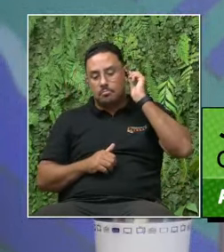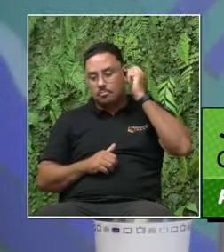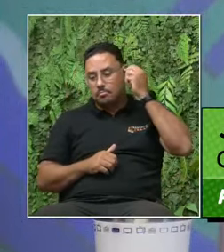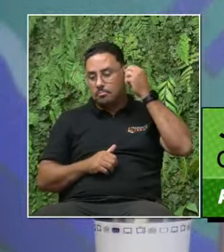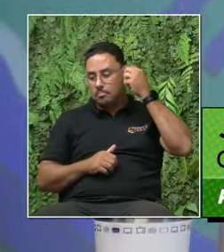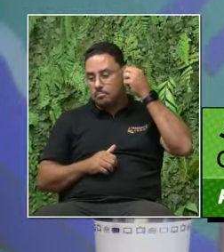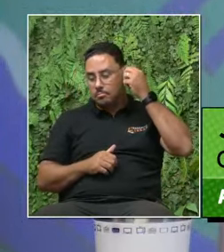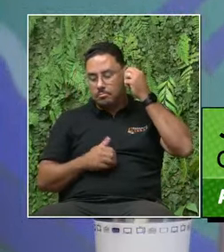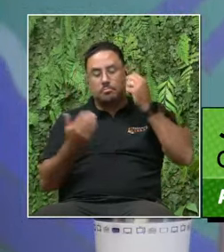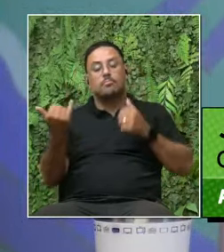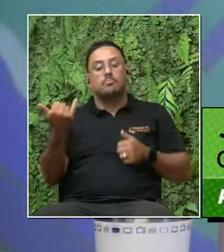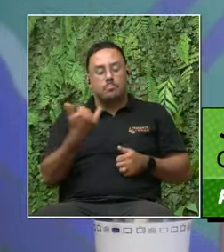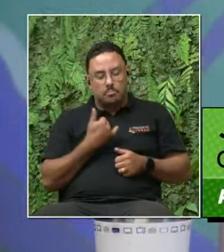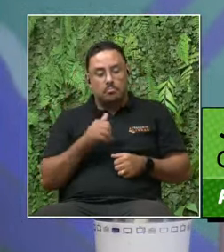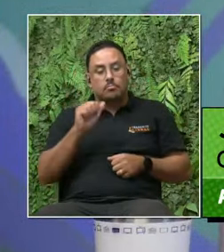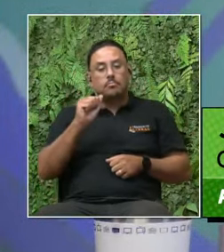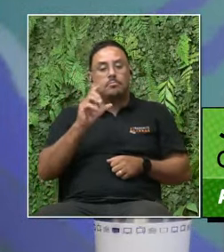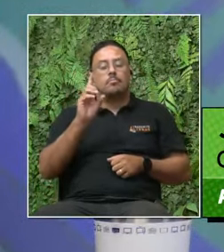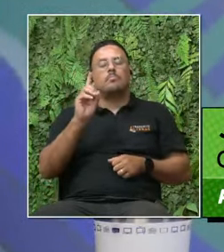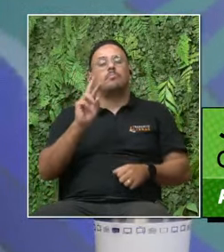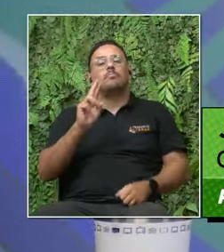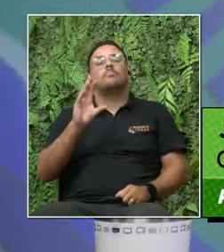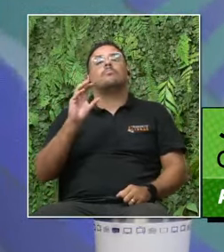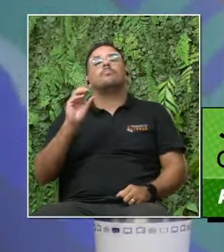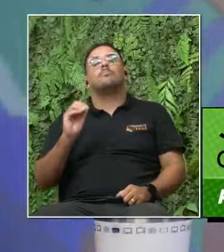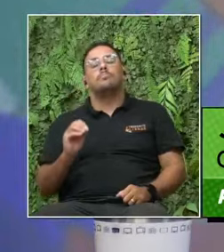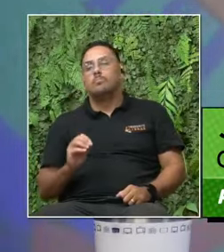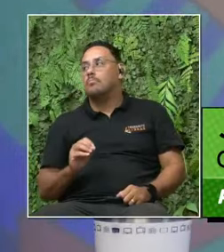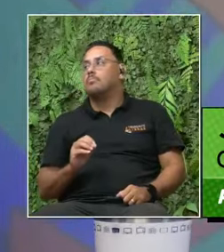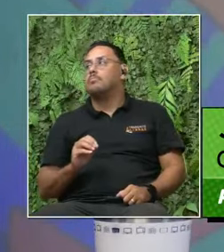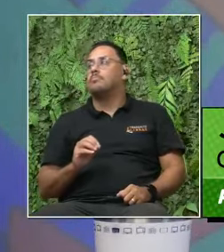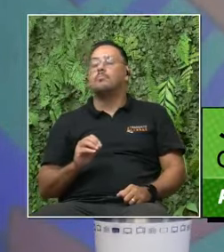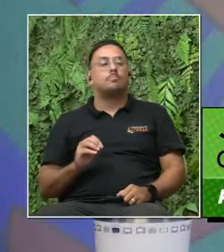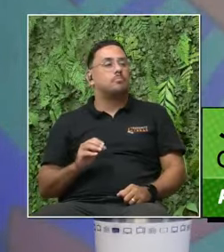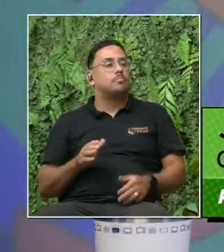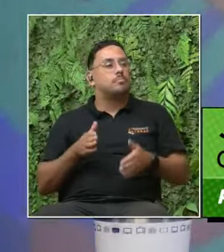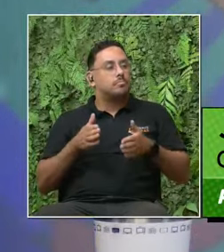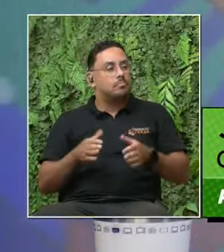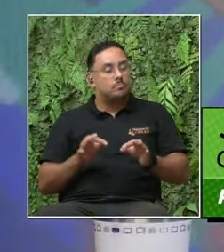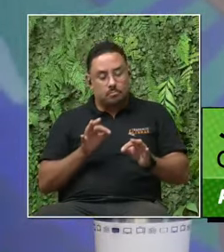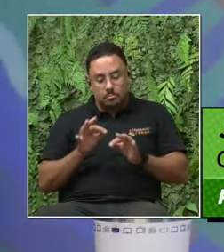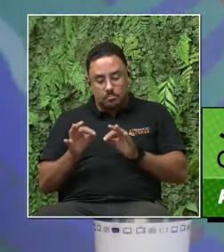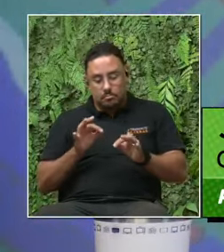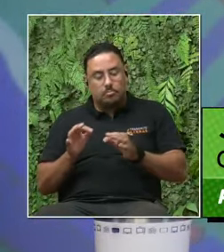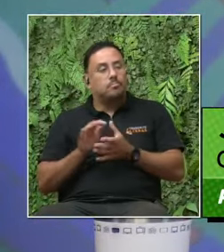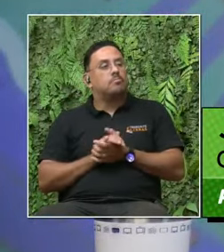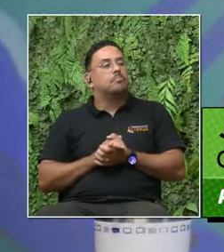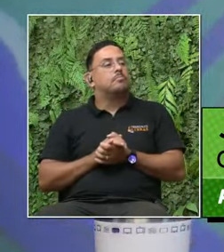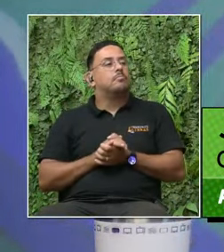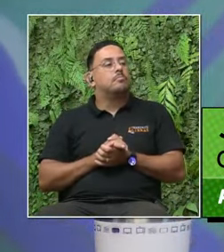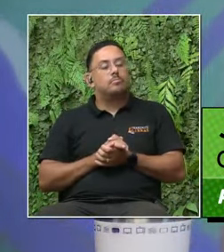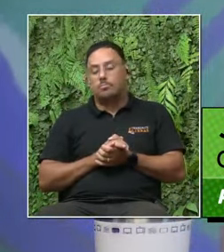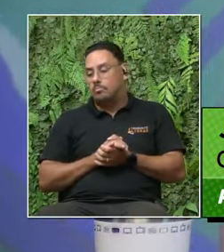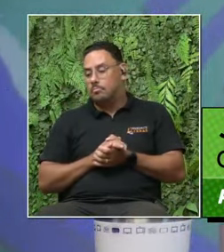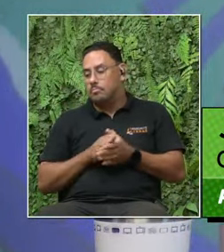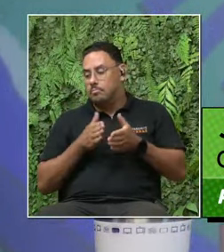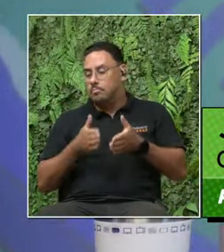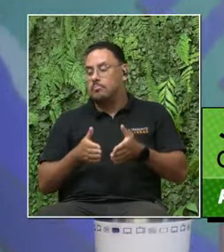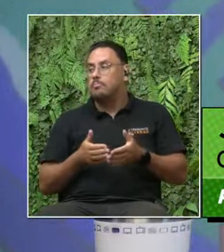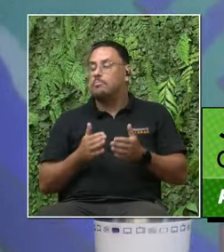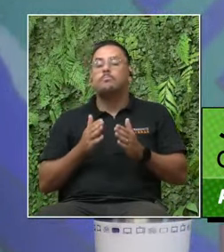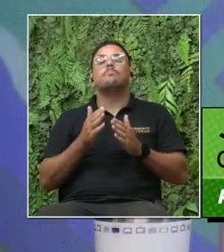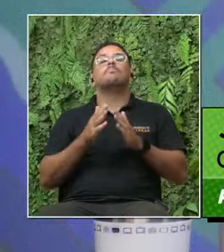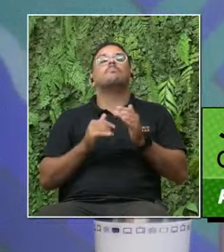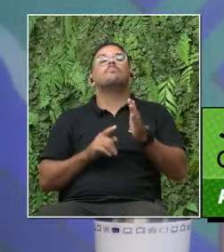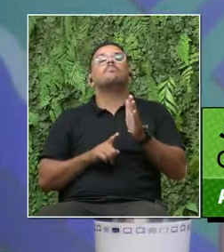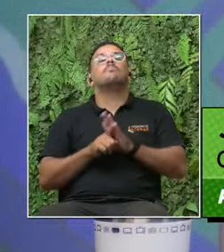que nosso querido Adroaldo tá aí já se preparando tá tá aí na cabine and Nós gostaríamos